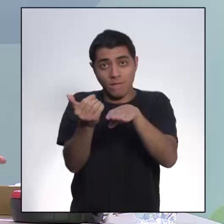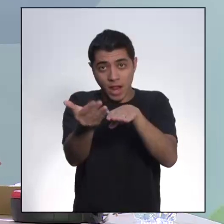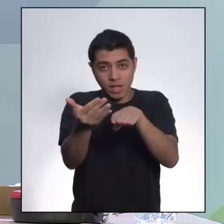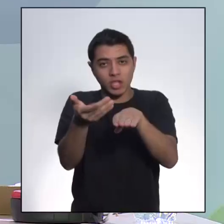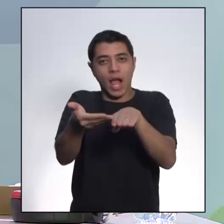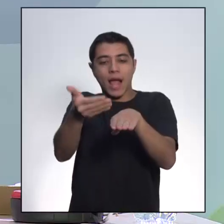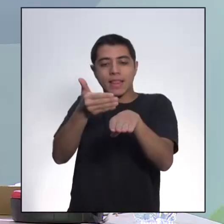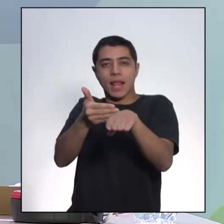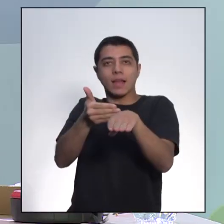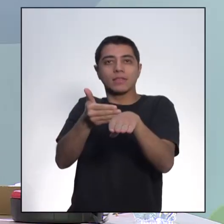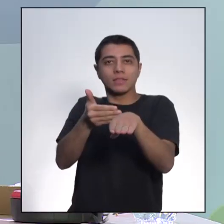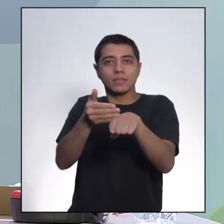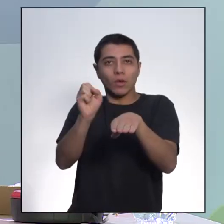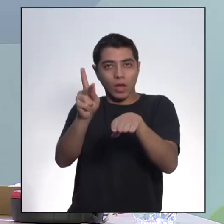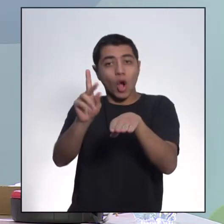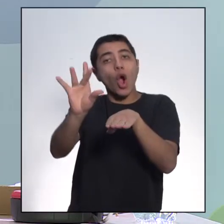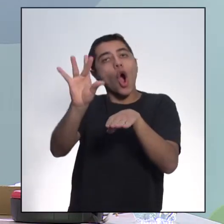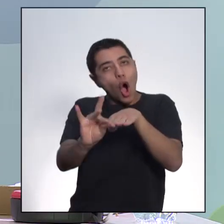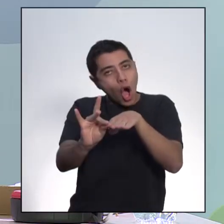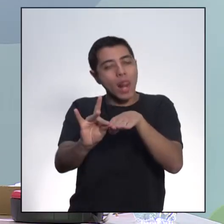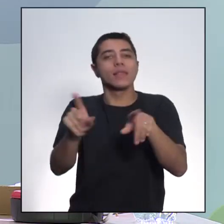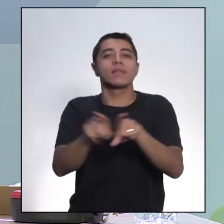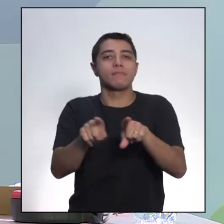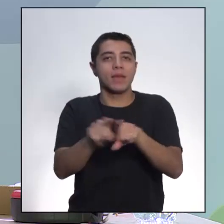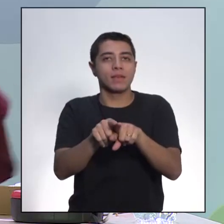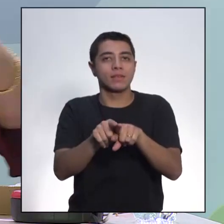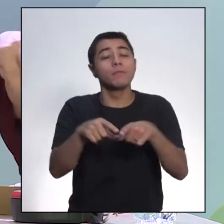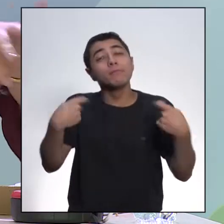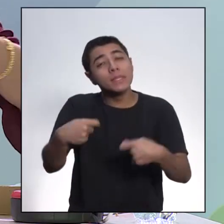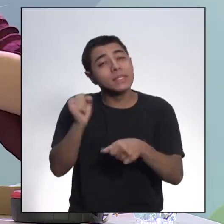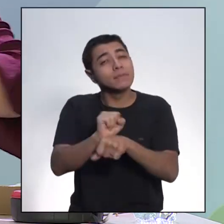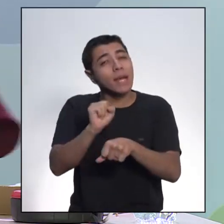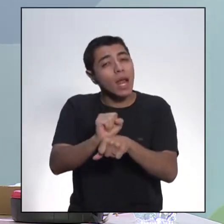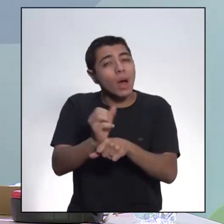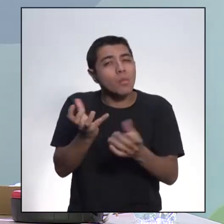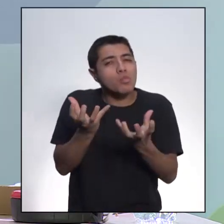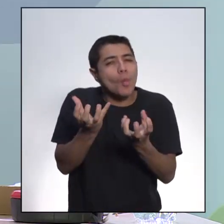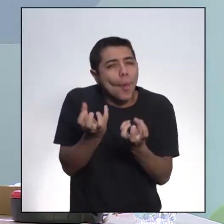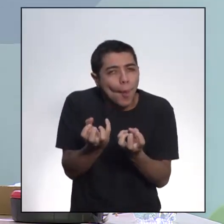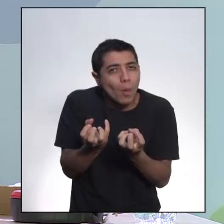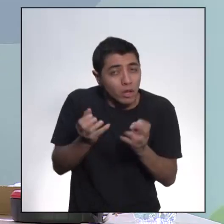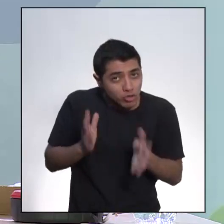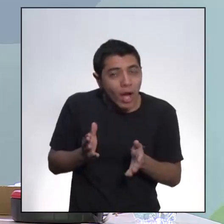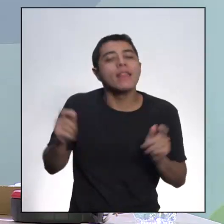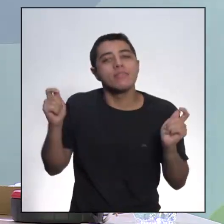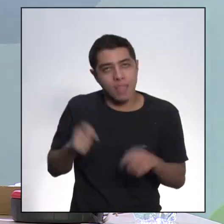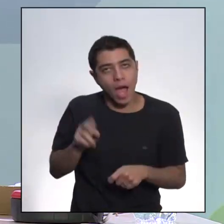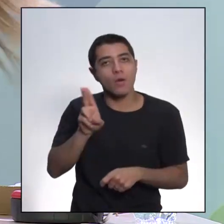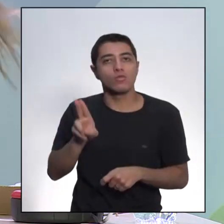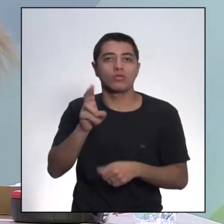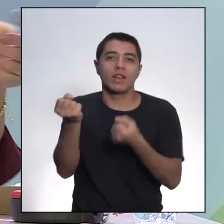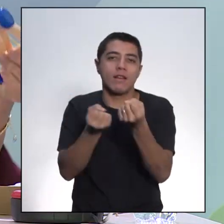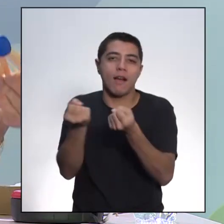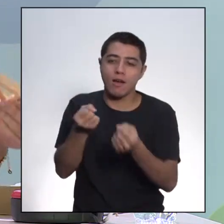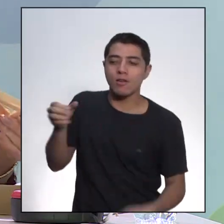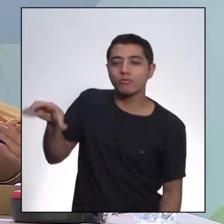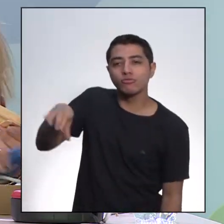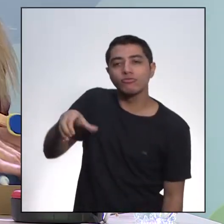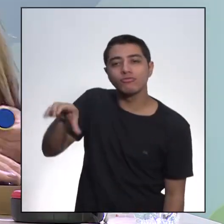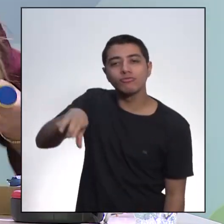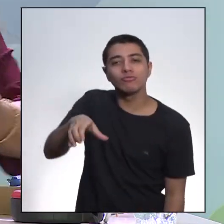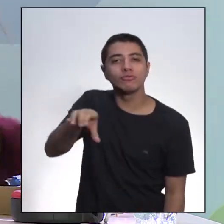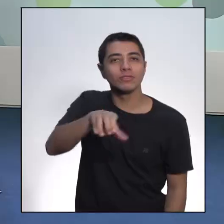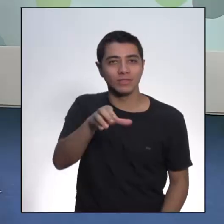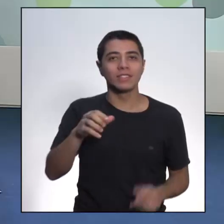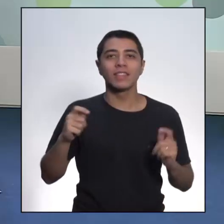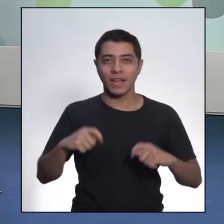sequinho para você fazer o carrinho andar e o carrinho girar. Então, aqui está molhado. Tem alguma dúvida aí, Lili? Por enquanto, não. Estão